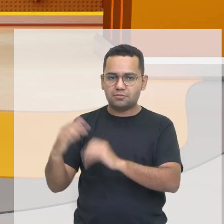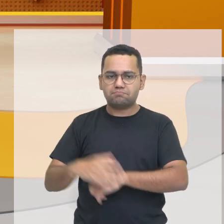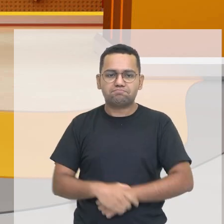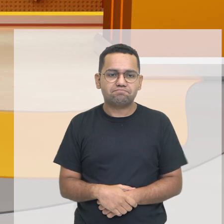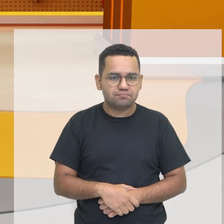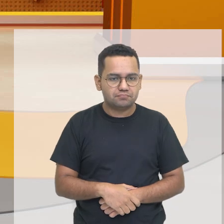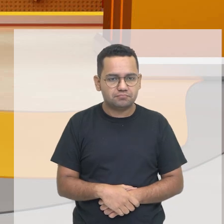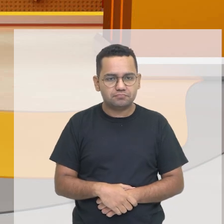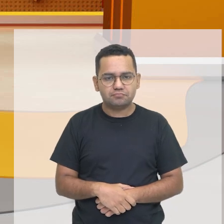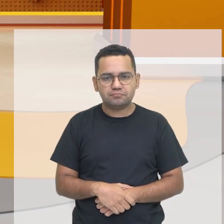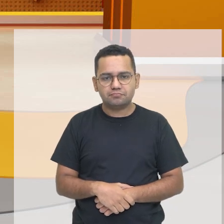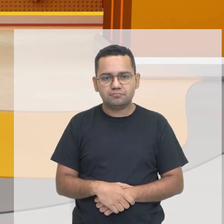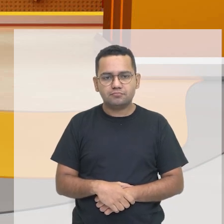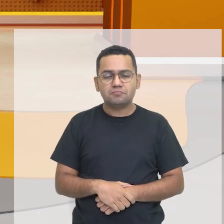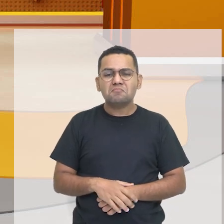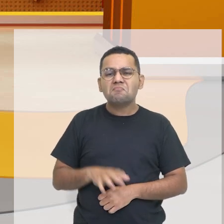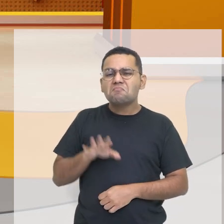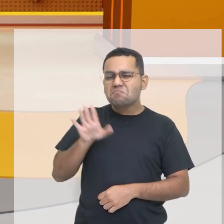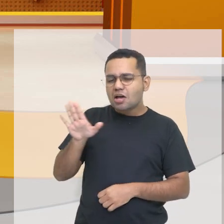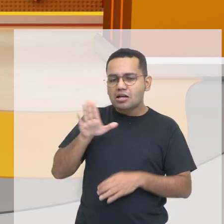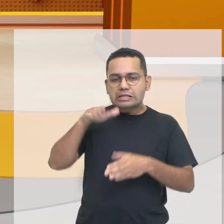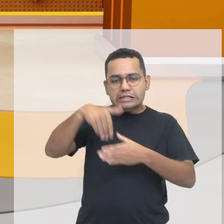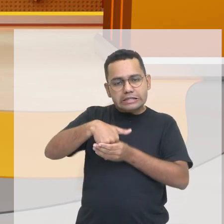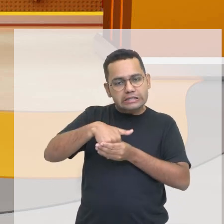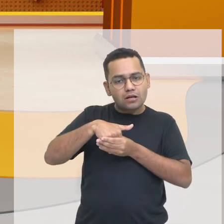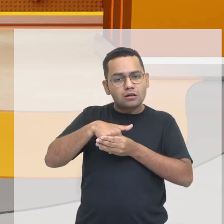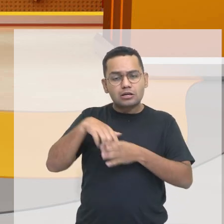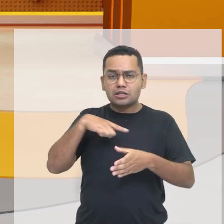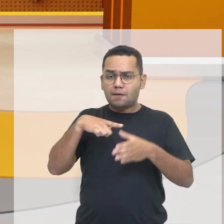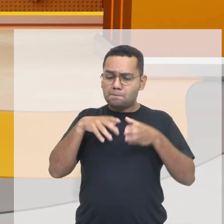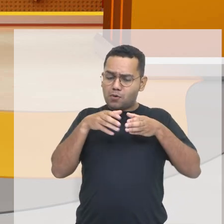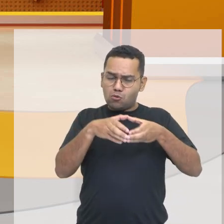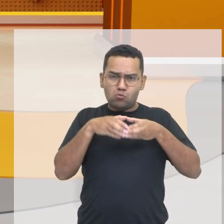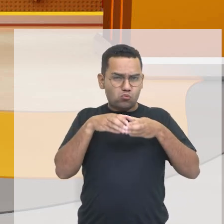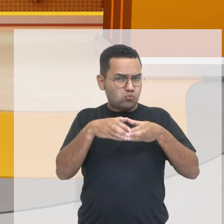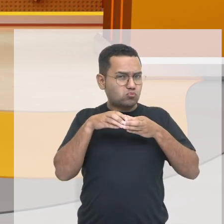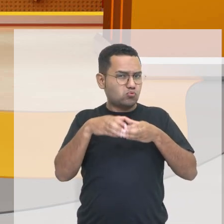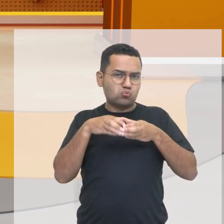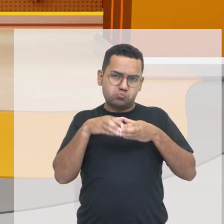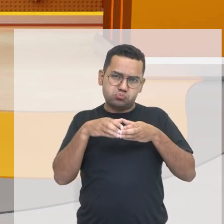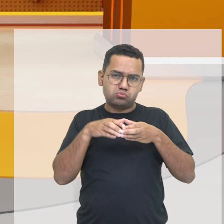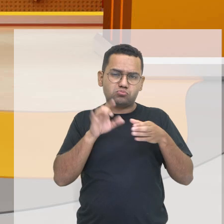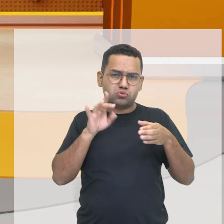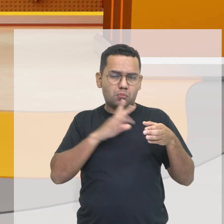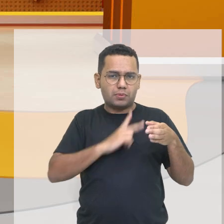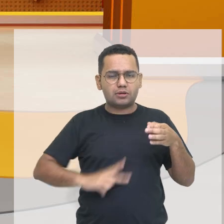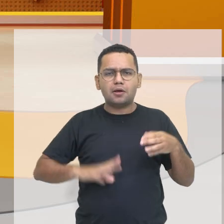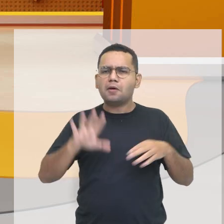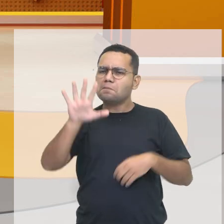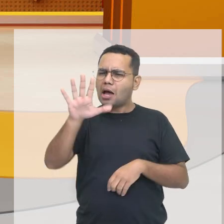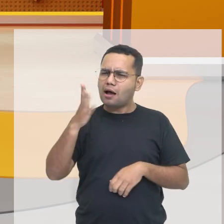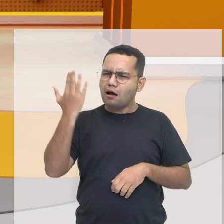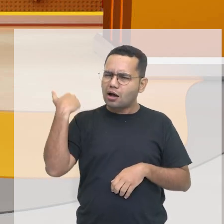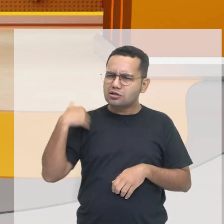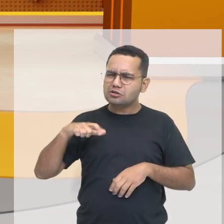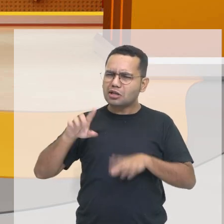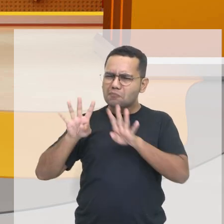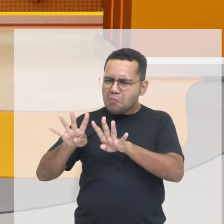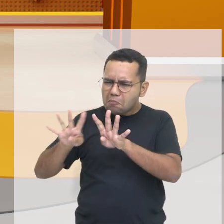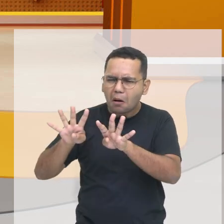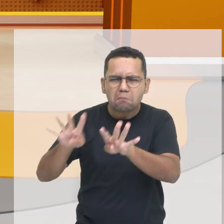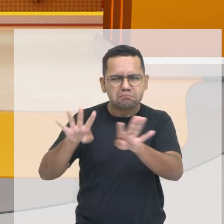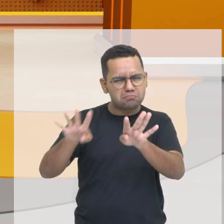1985. Foi uma eleição indireta para presidente. Mas, professora, o movimento das diretas já não queriam